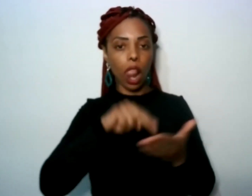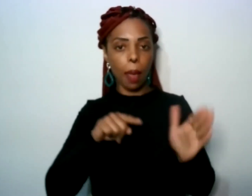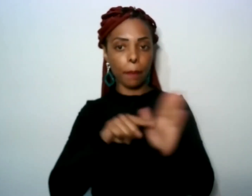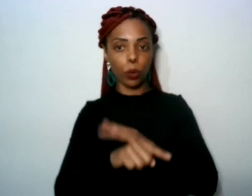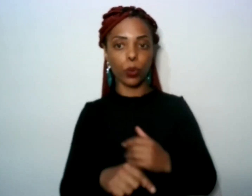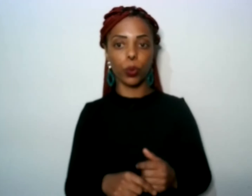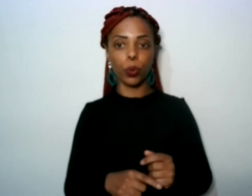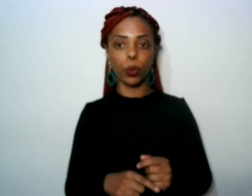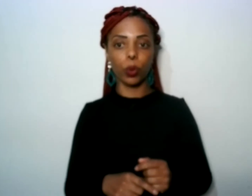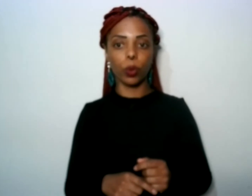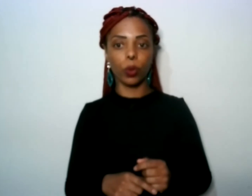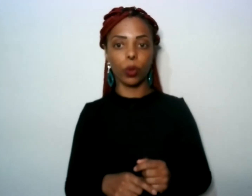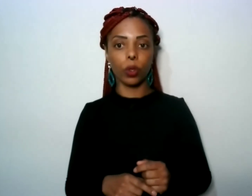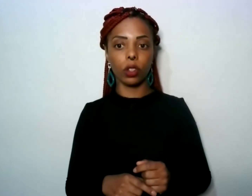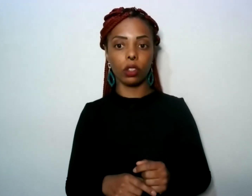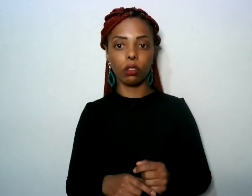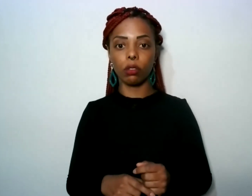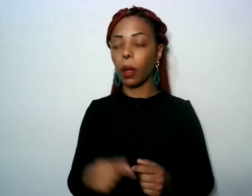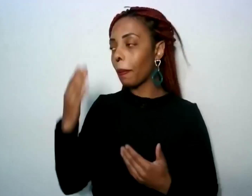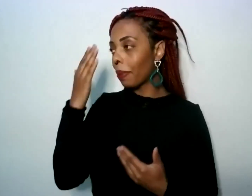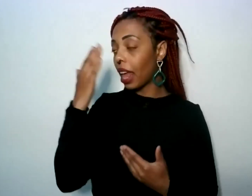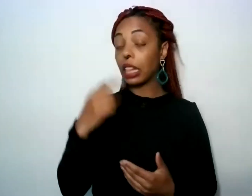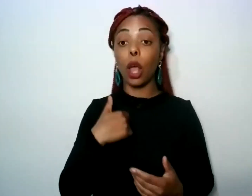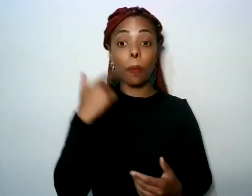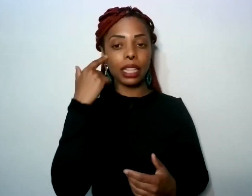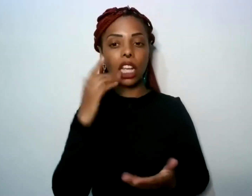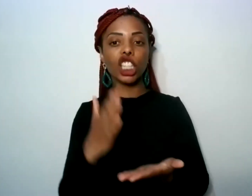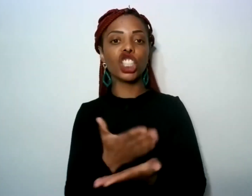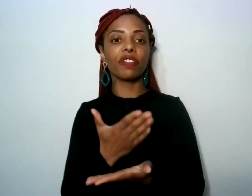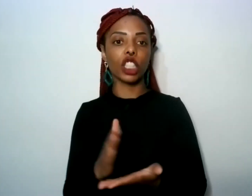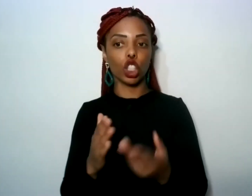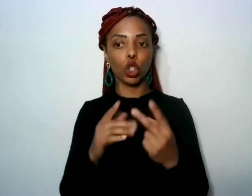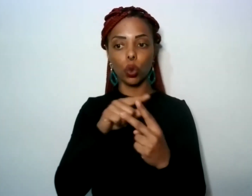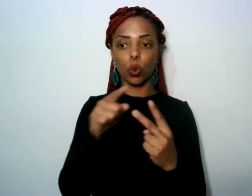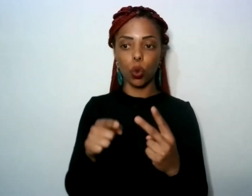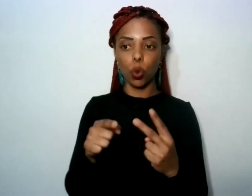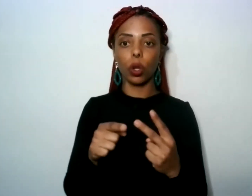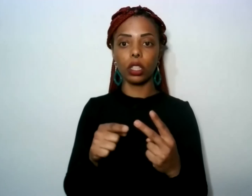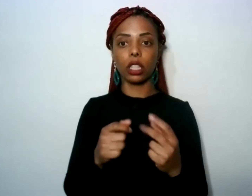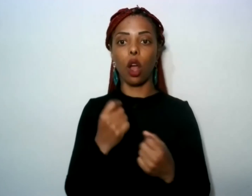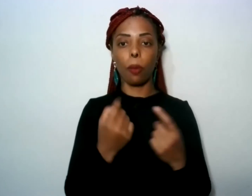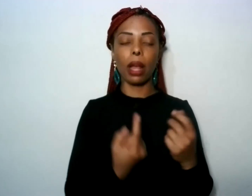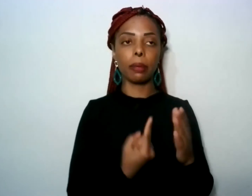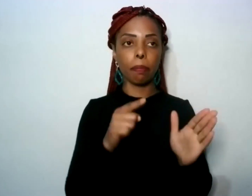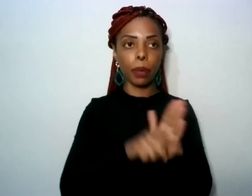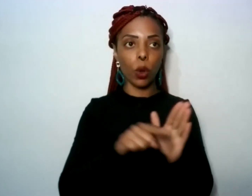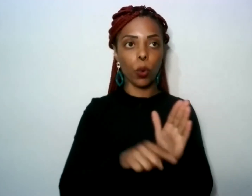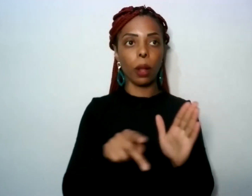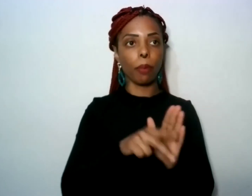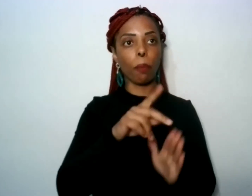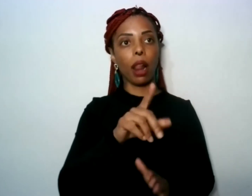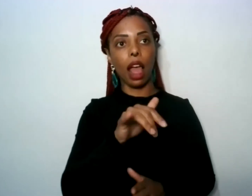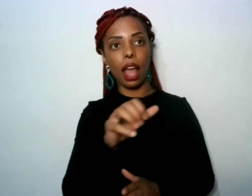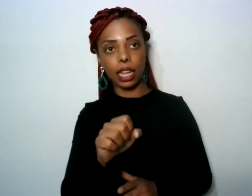a gente obrigada imagina pensei em fazer em dois blocos as questões que foram levantadas para a Laís depois a gente passa a